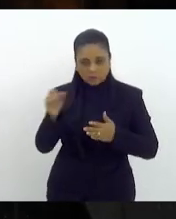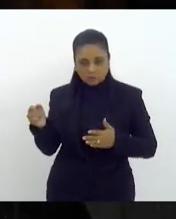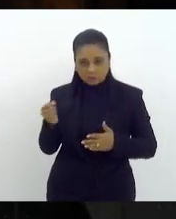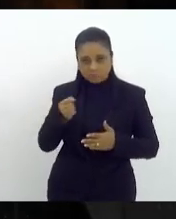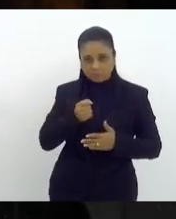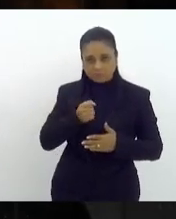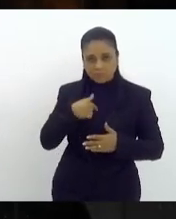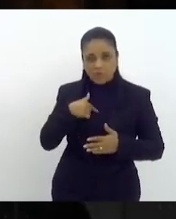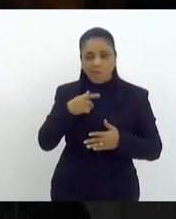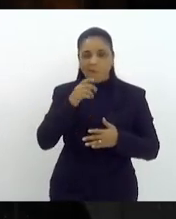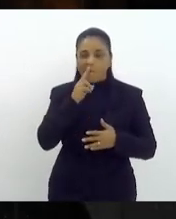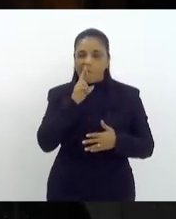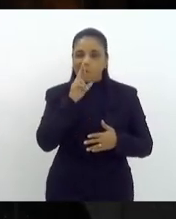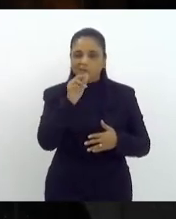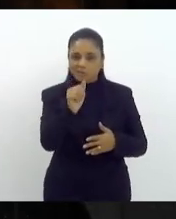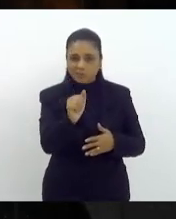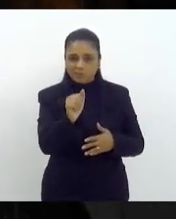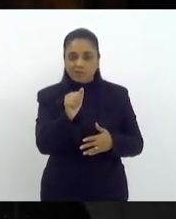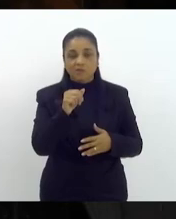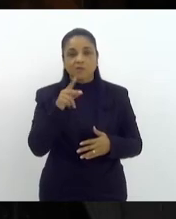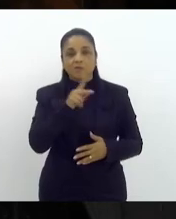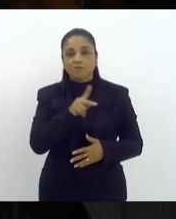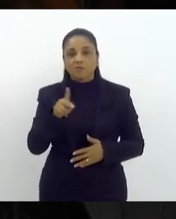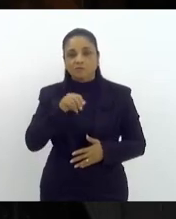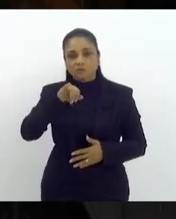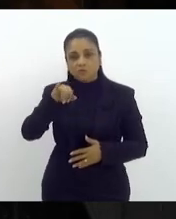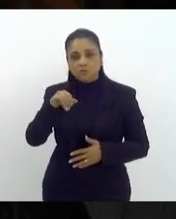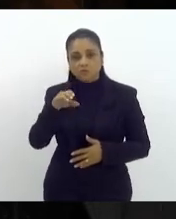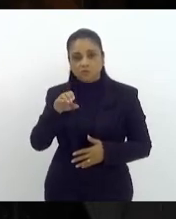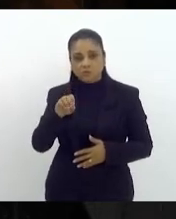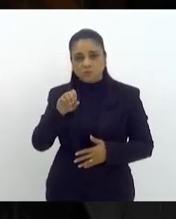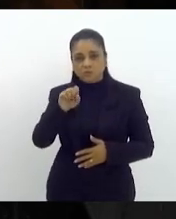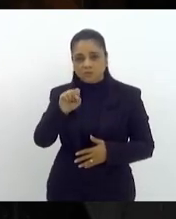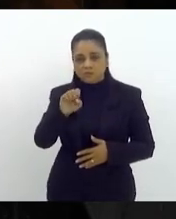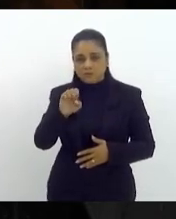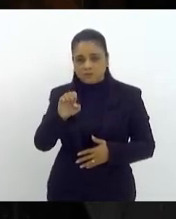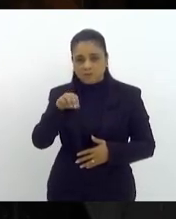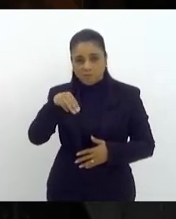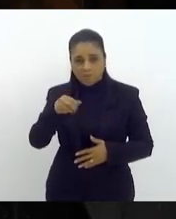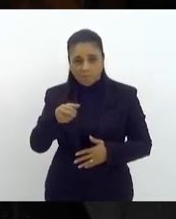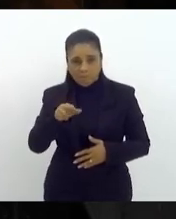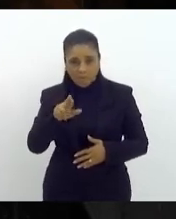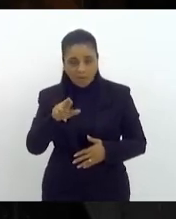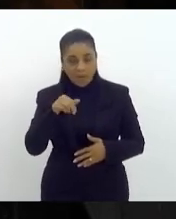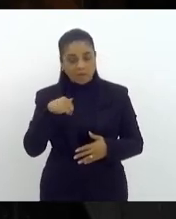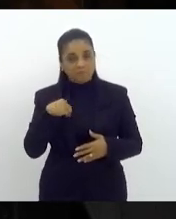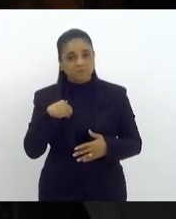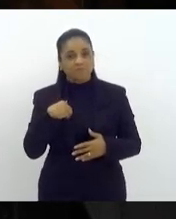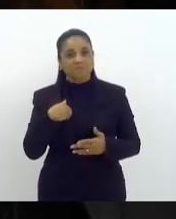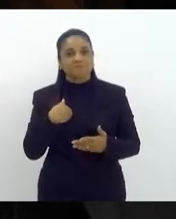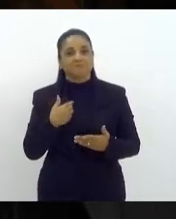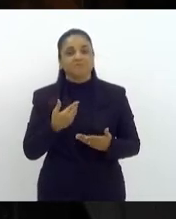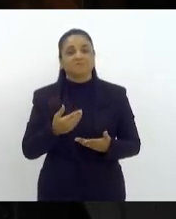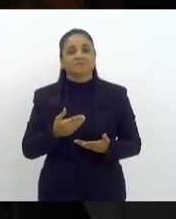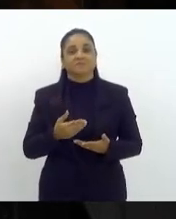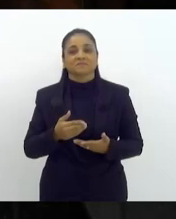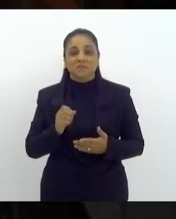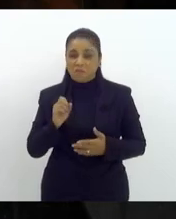Rodrigo Amorim Professor Josemar tá crescendo hein Ok